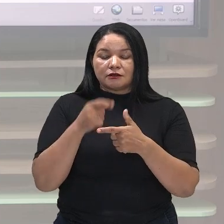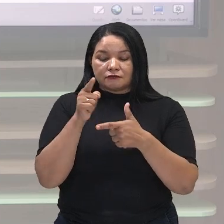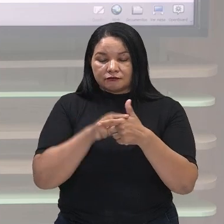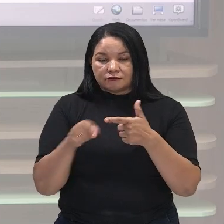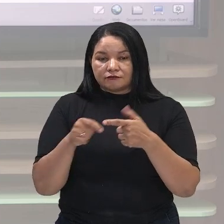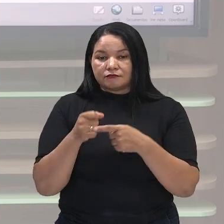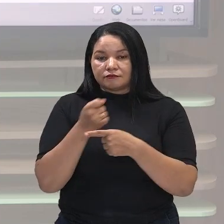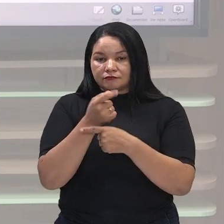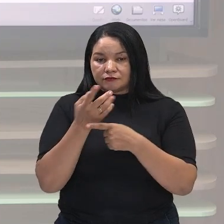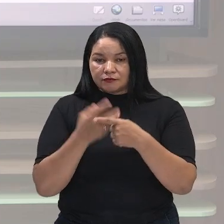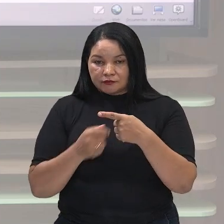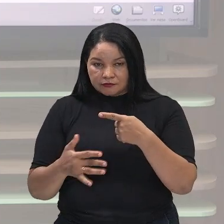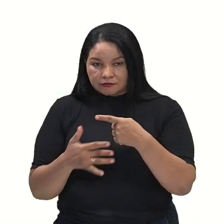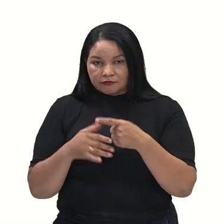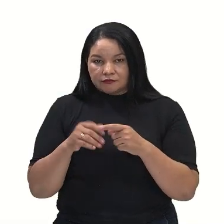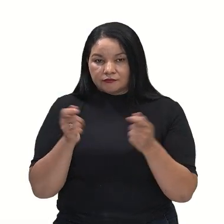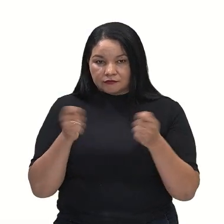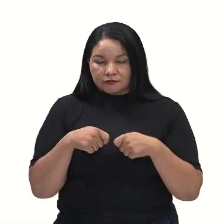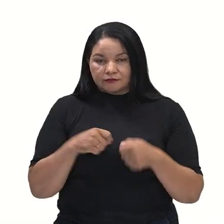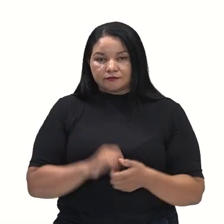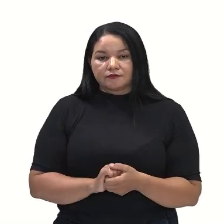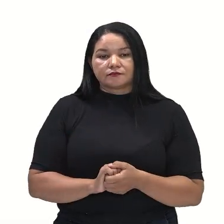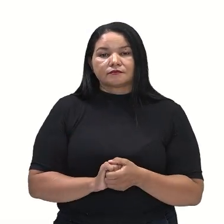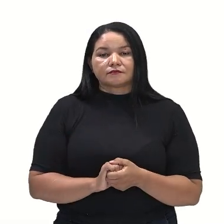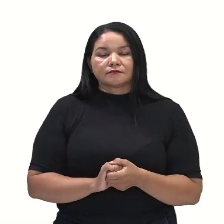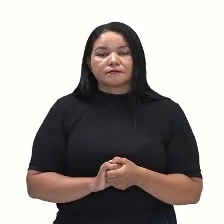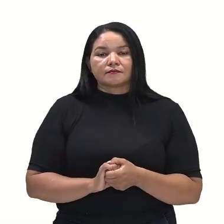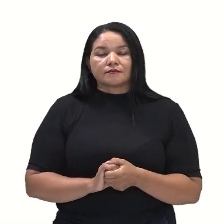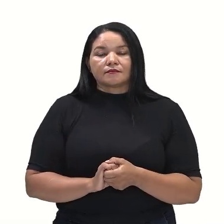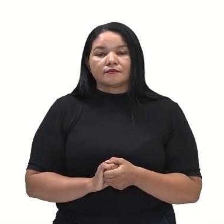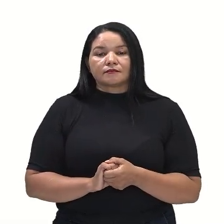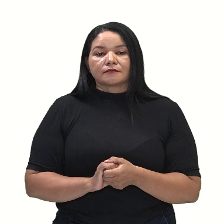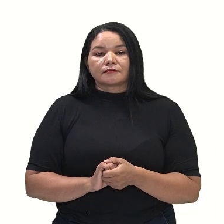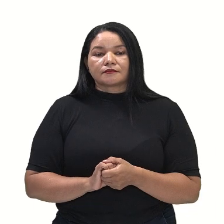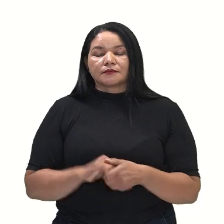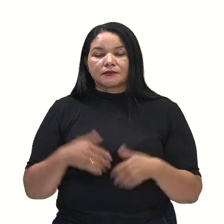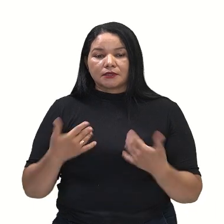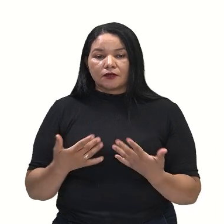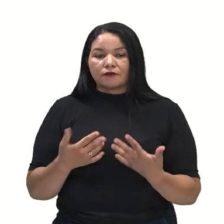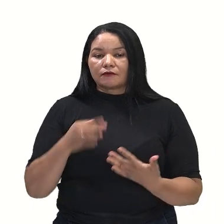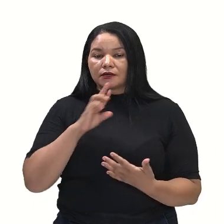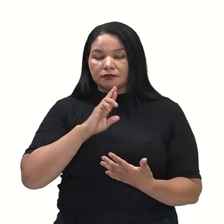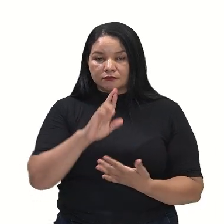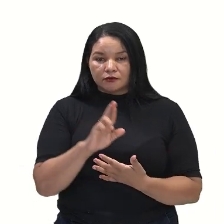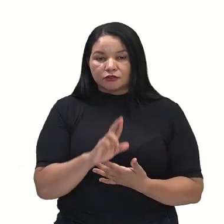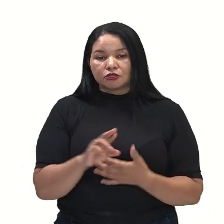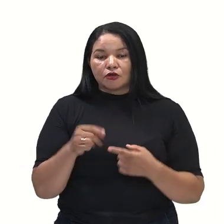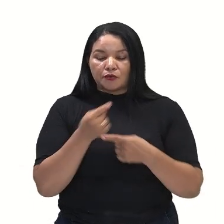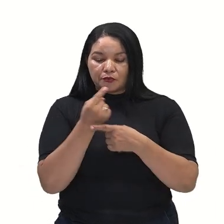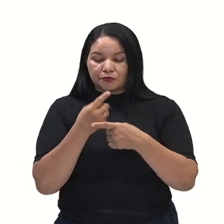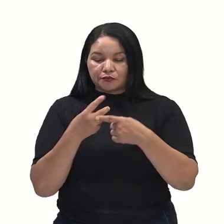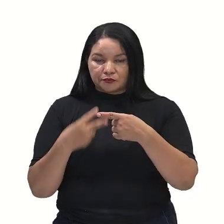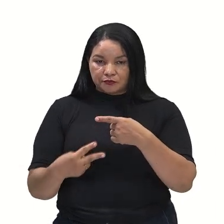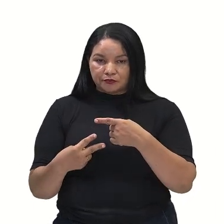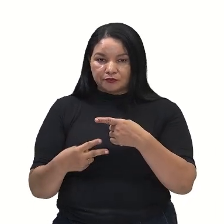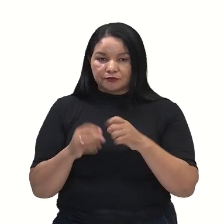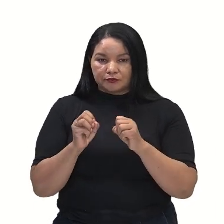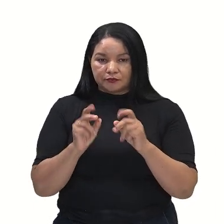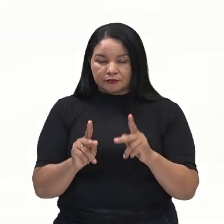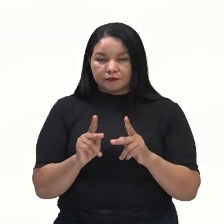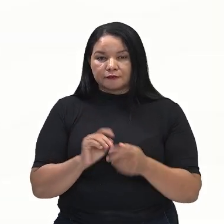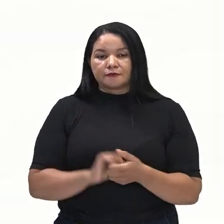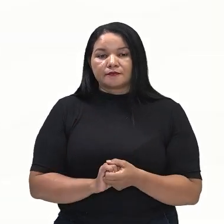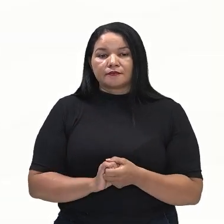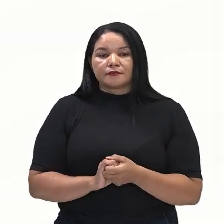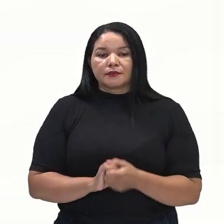possível. Combinado? Vamos voltar para a tela, então. Ok, então nossa resposta aqui é 1 sobre 2. Vamos ver a